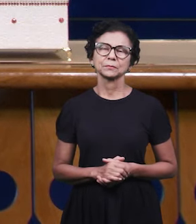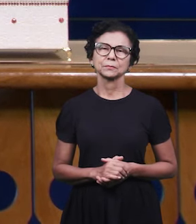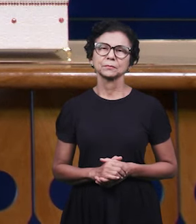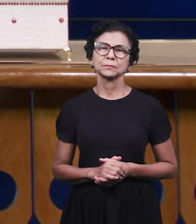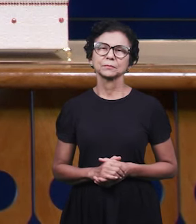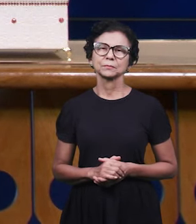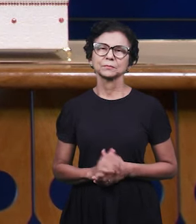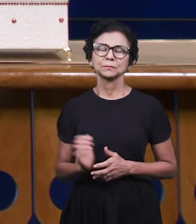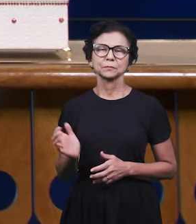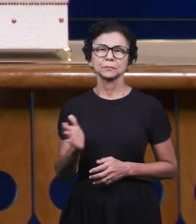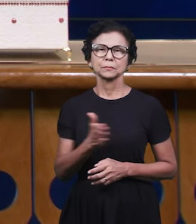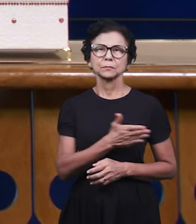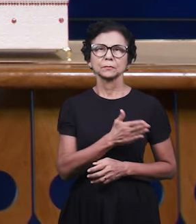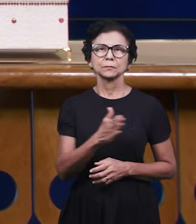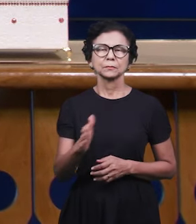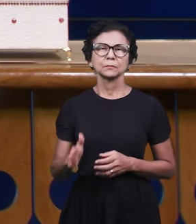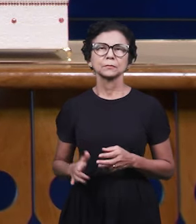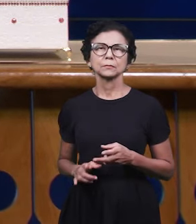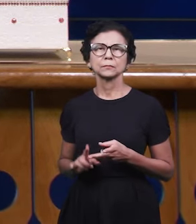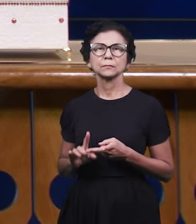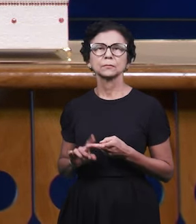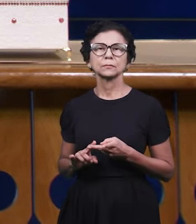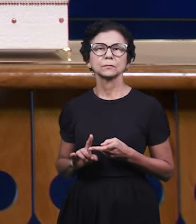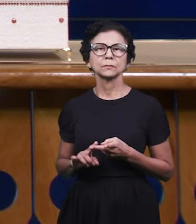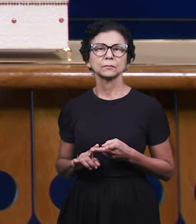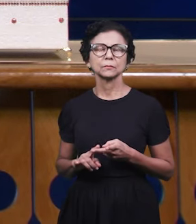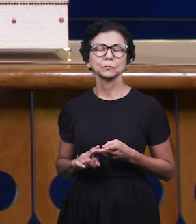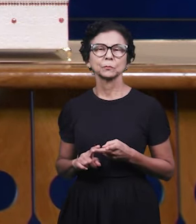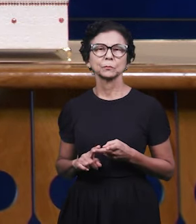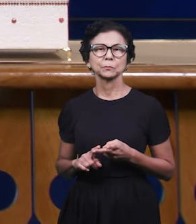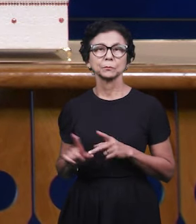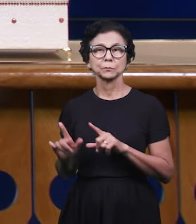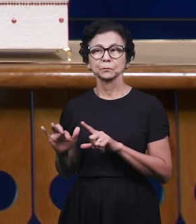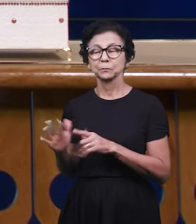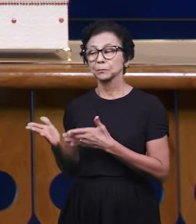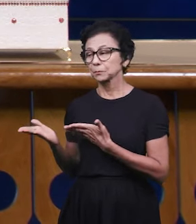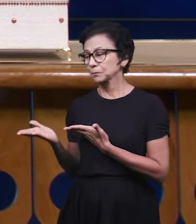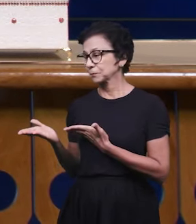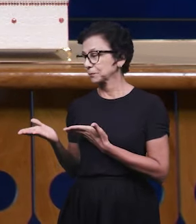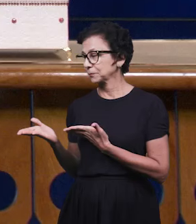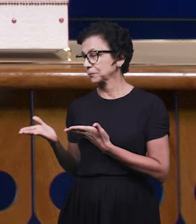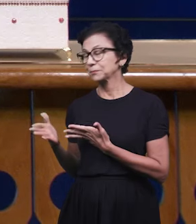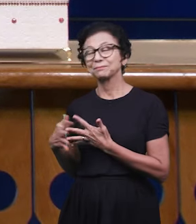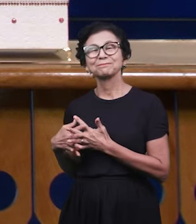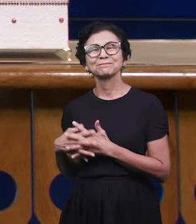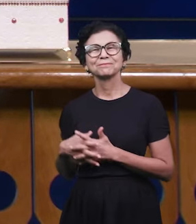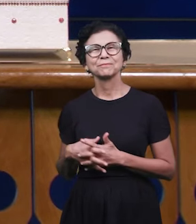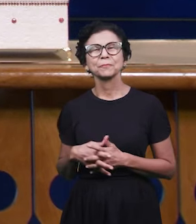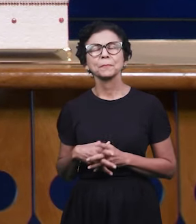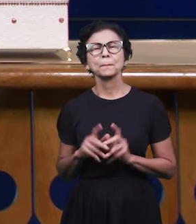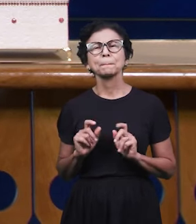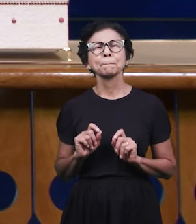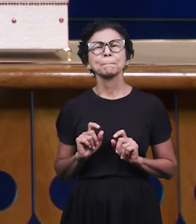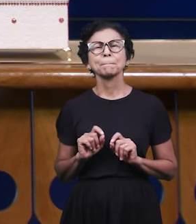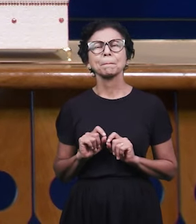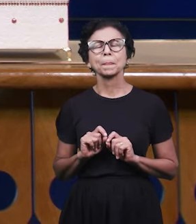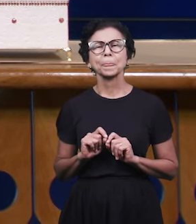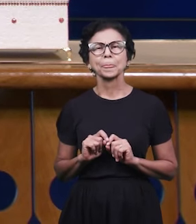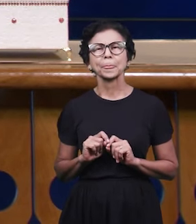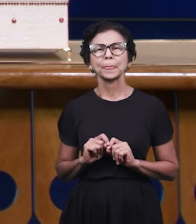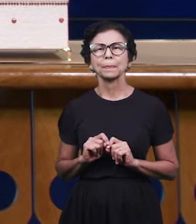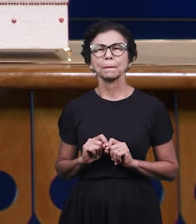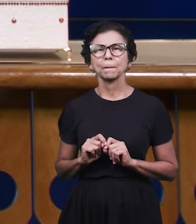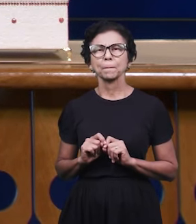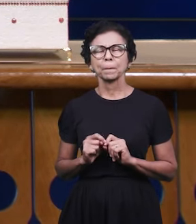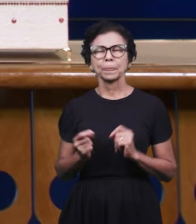a sua vida, tá bom? Agora, eu quero falar sobre esse outro QR Code que está aparecendo na tela. Ele é para você